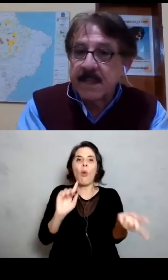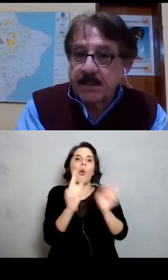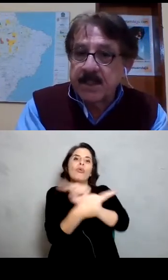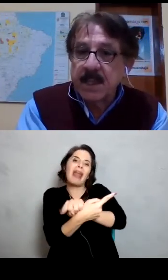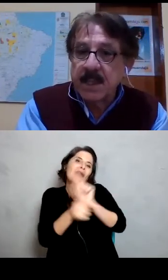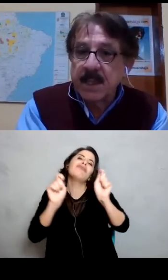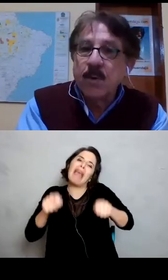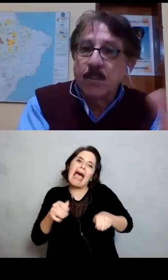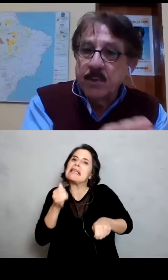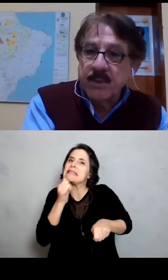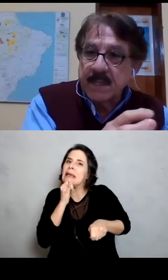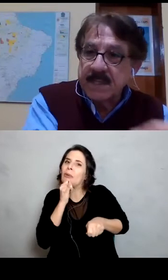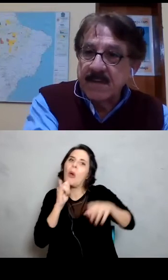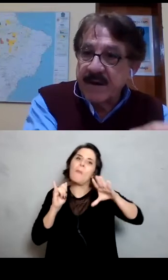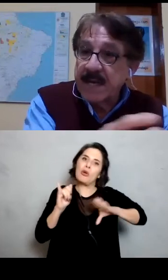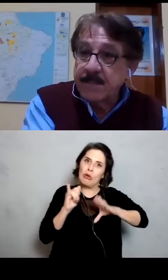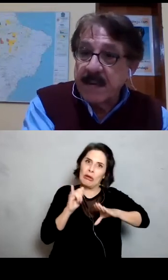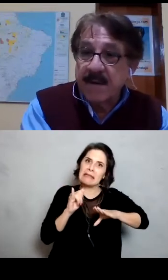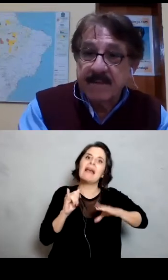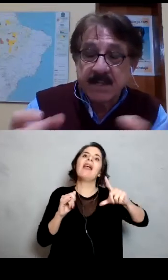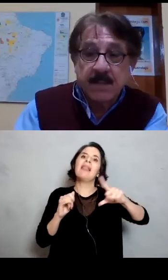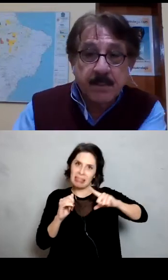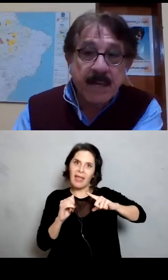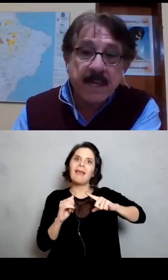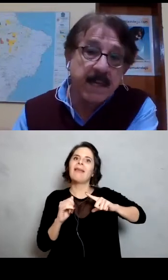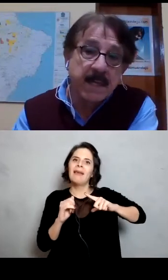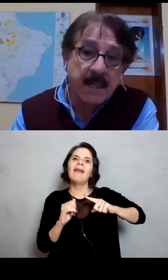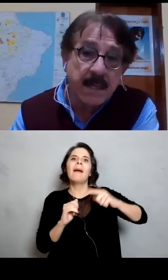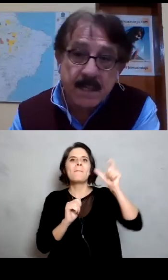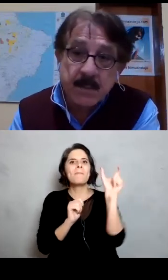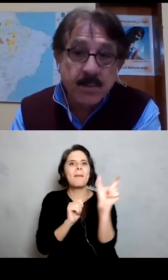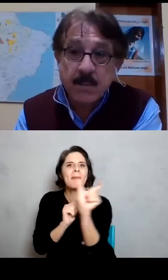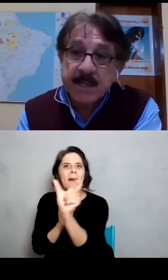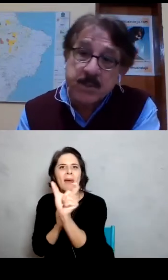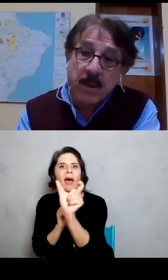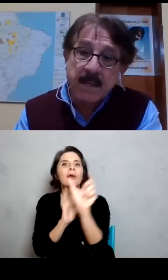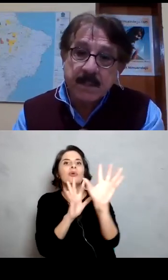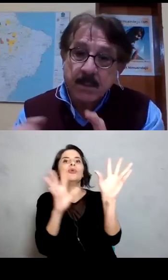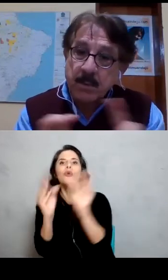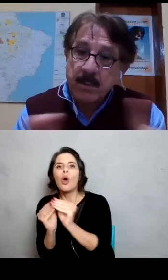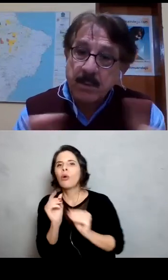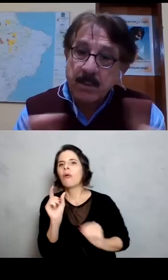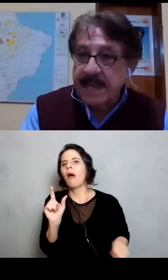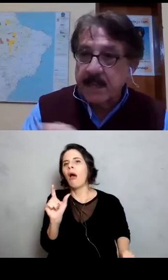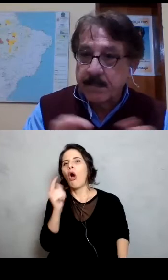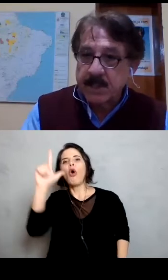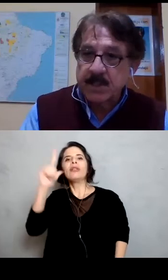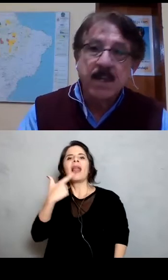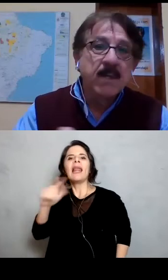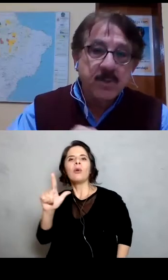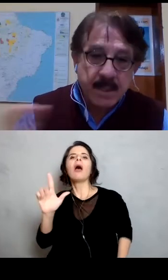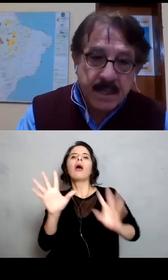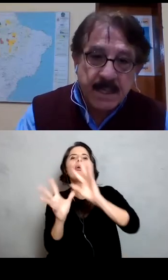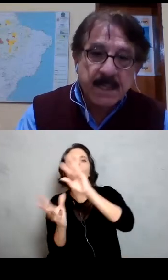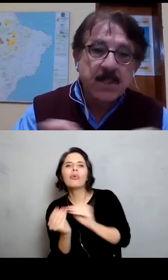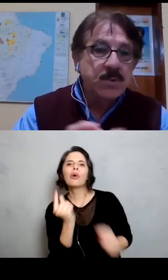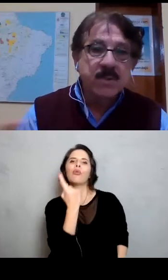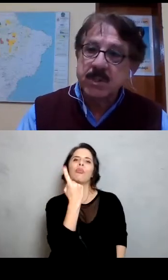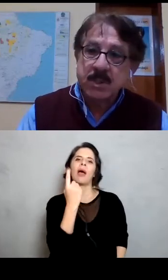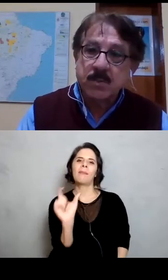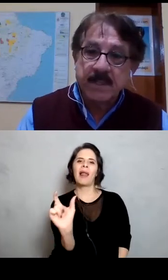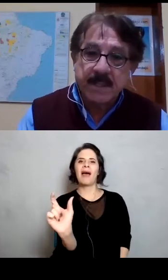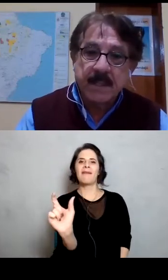encontrar exemplos em que o português tem várias palavras que para o caingangue se usa uma só. Então, não é um critério para a gente só entender